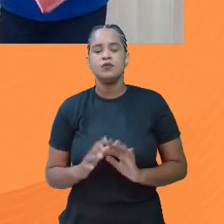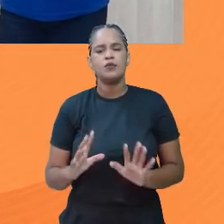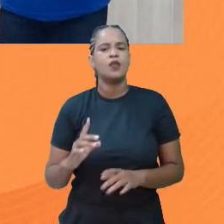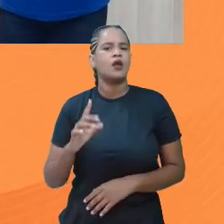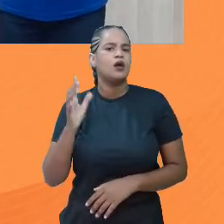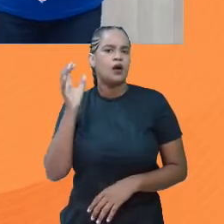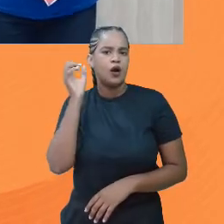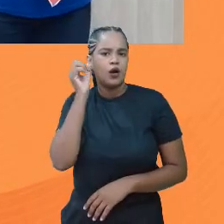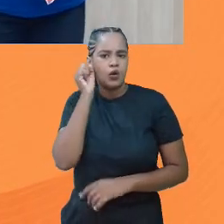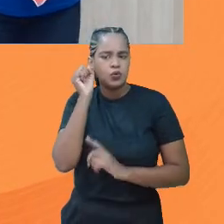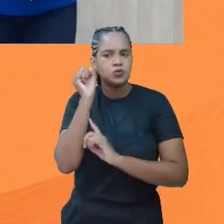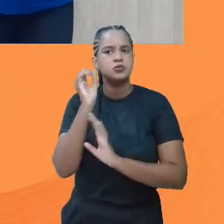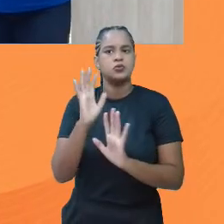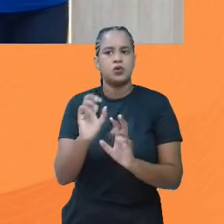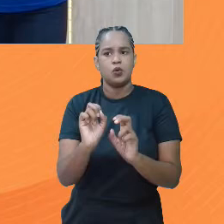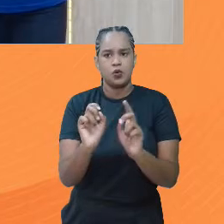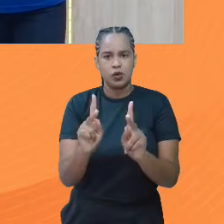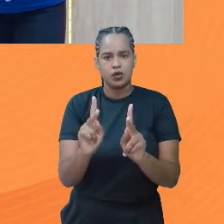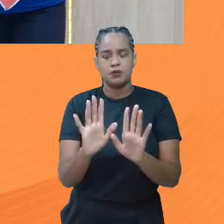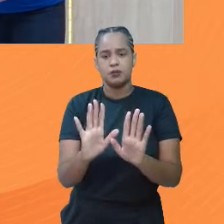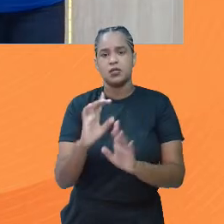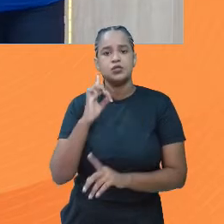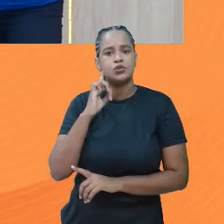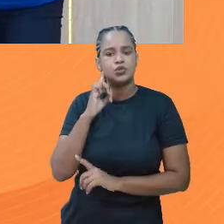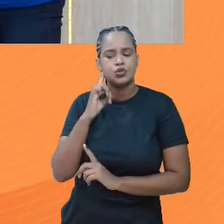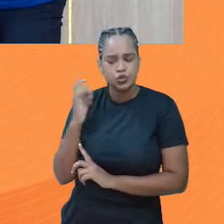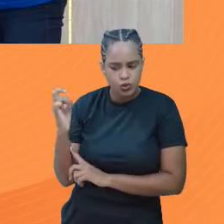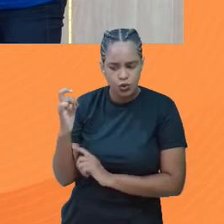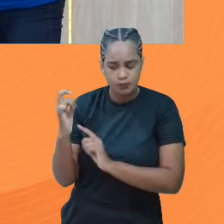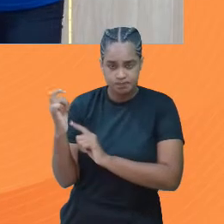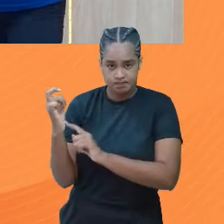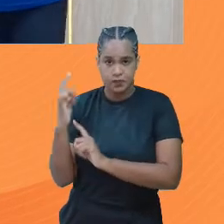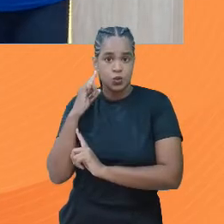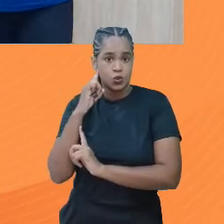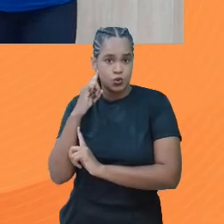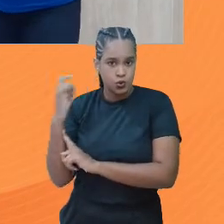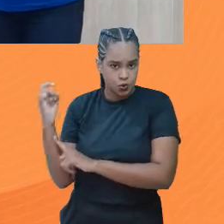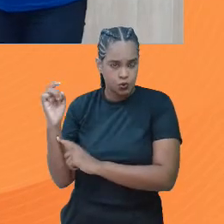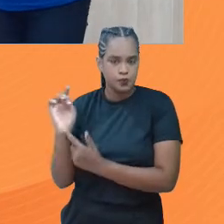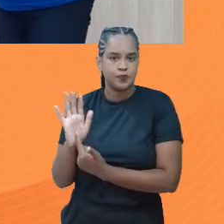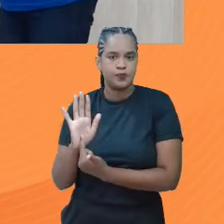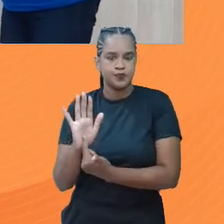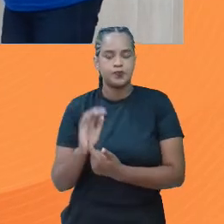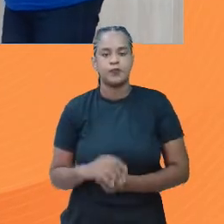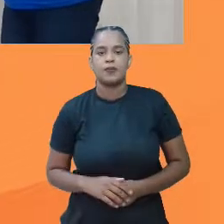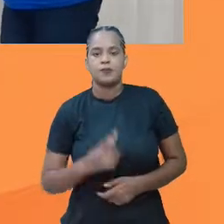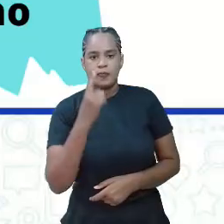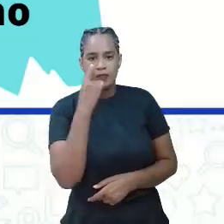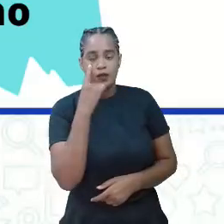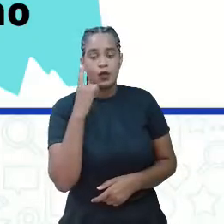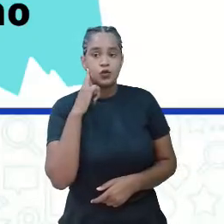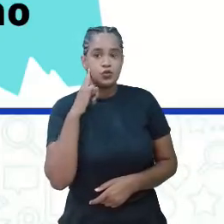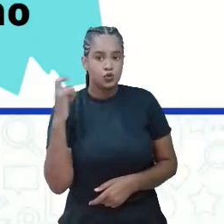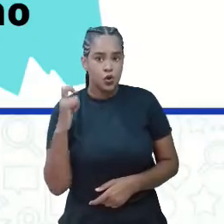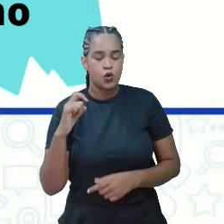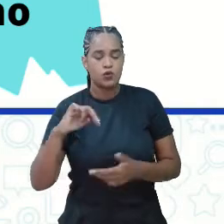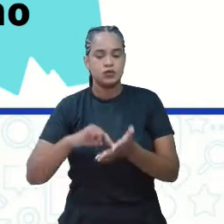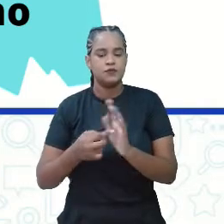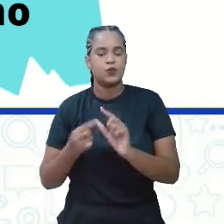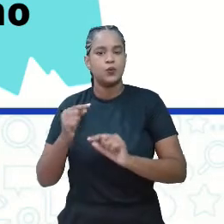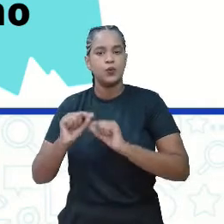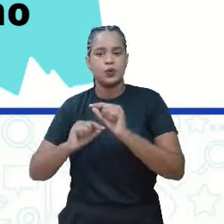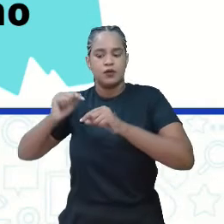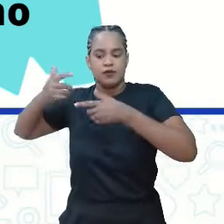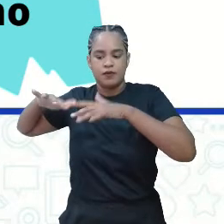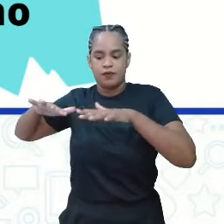audição e a gente agora vai conversar um pouquinho sobre som. Olha o que eu trouxe para vocês em relação ao som. O som é uma vibração que